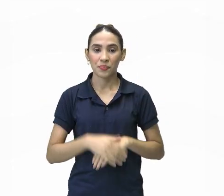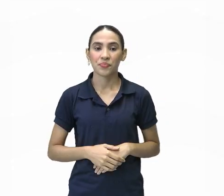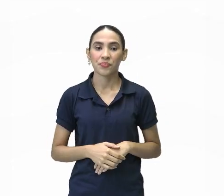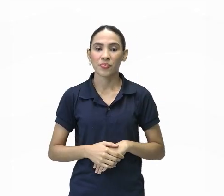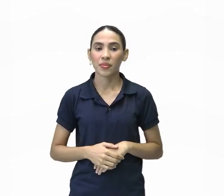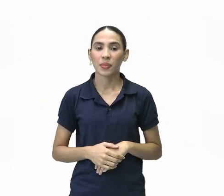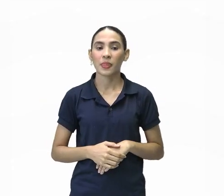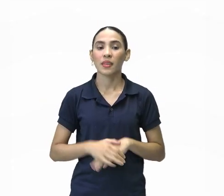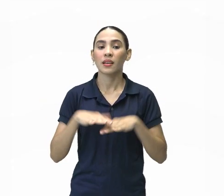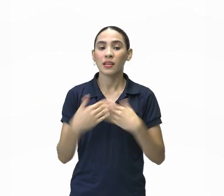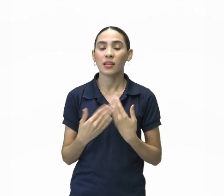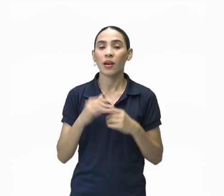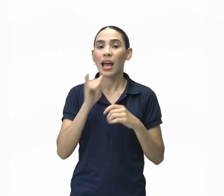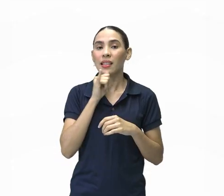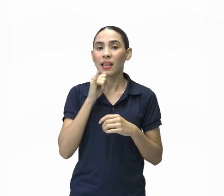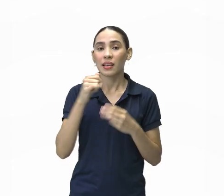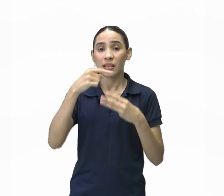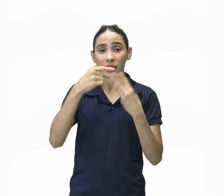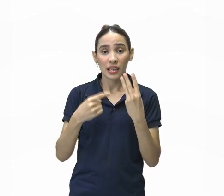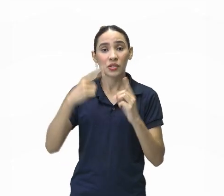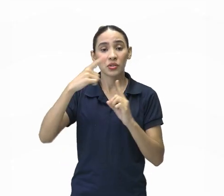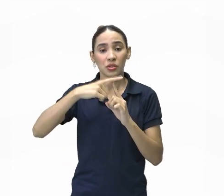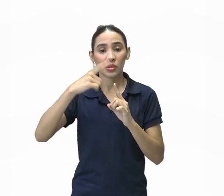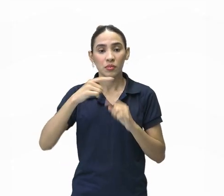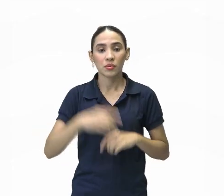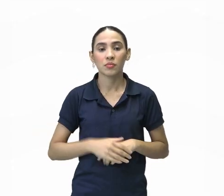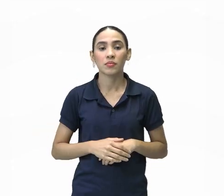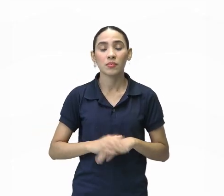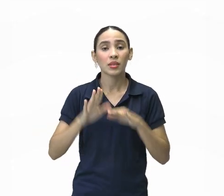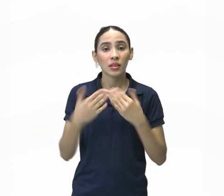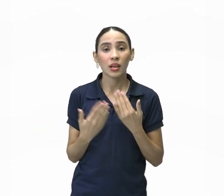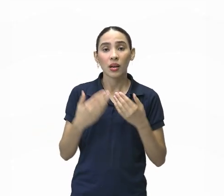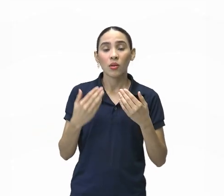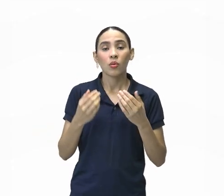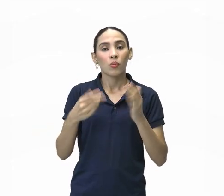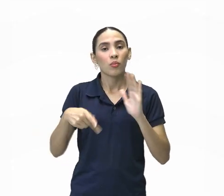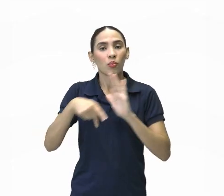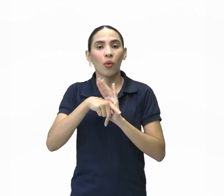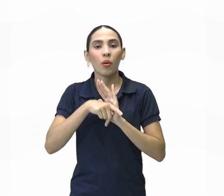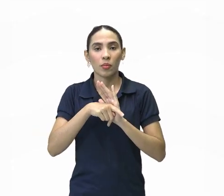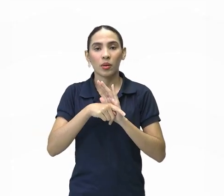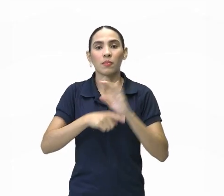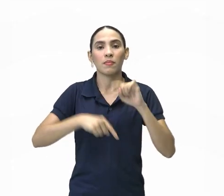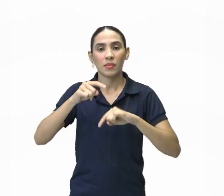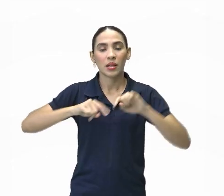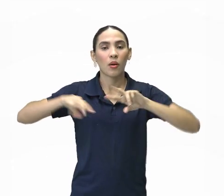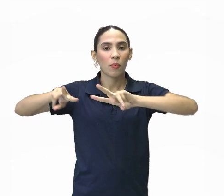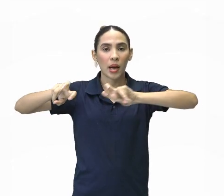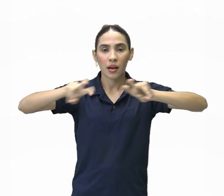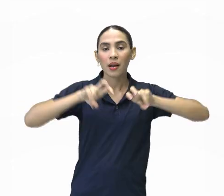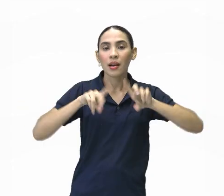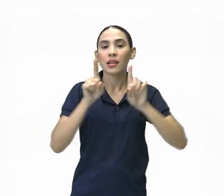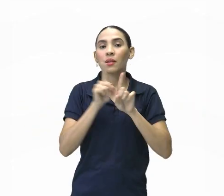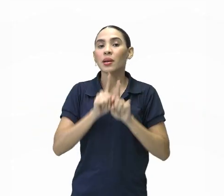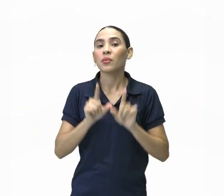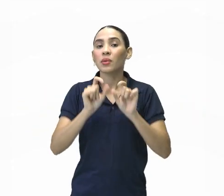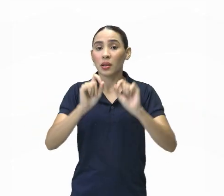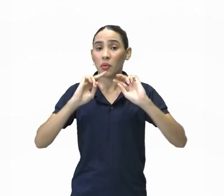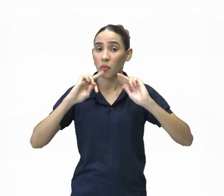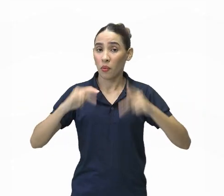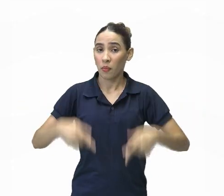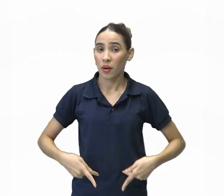O extrativismo é dividido em 3 tipos, conforme a origem dos bens explorados pelo